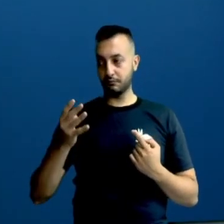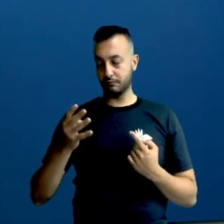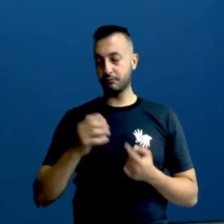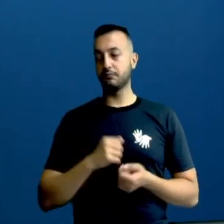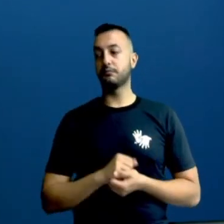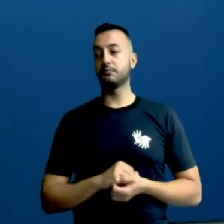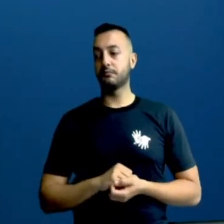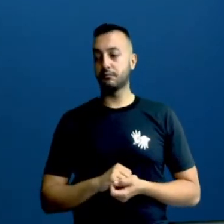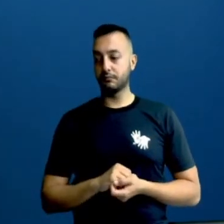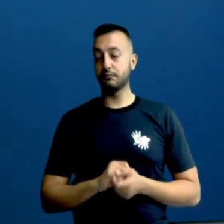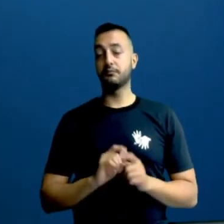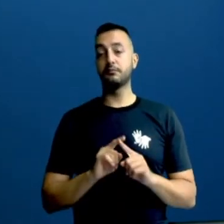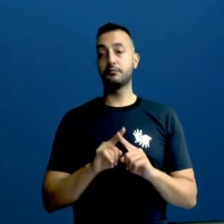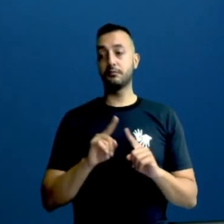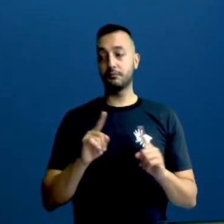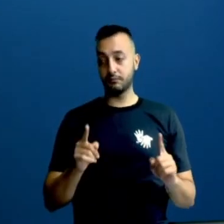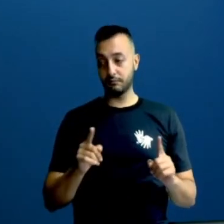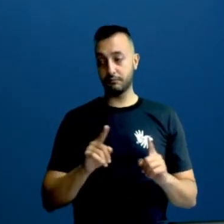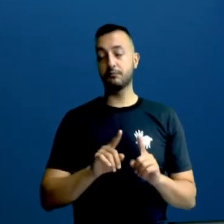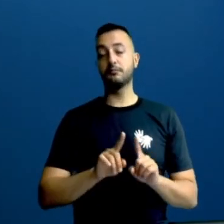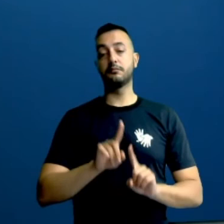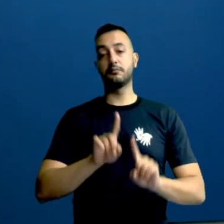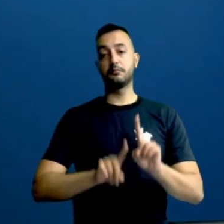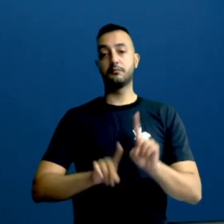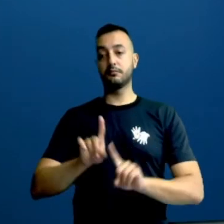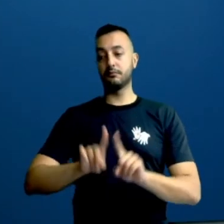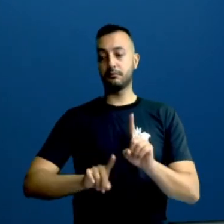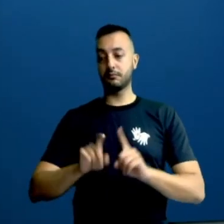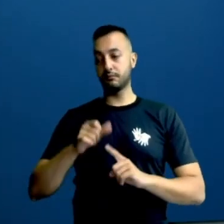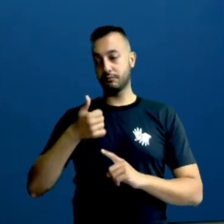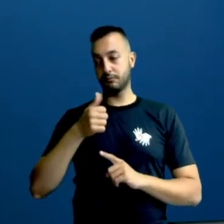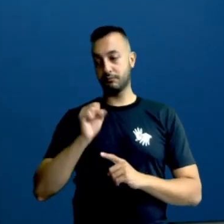129.974 habitantes, mas no gráfico tem